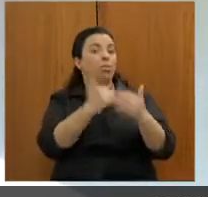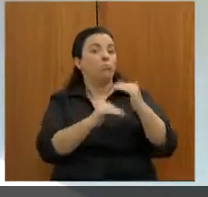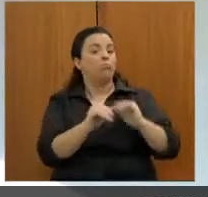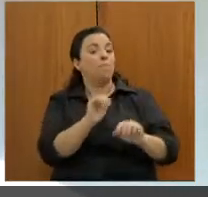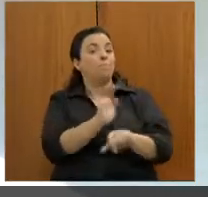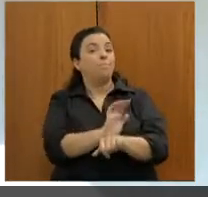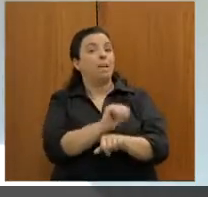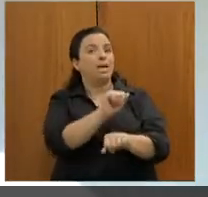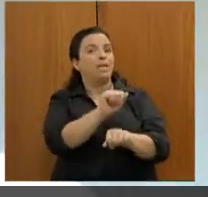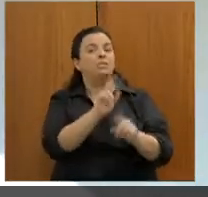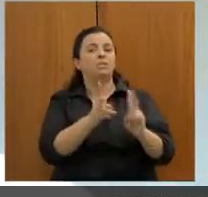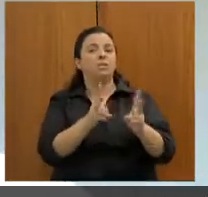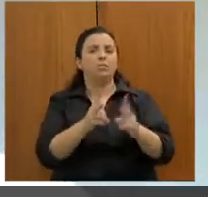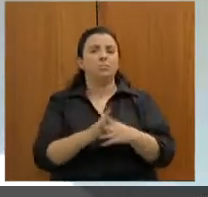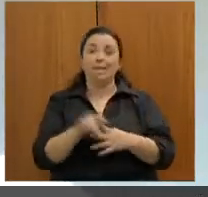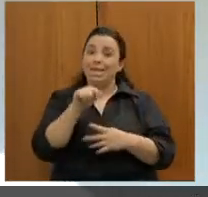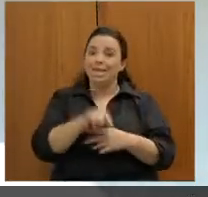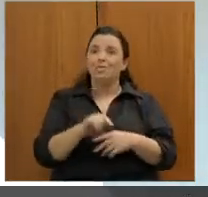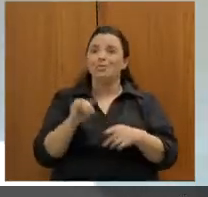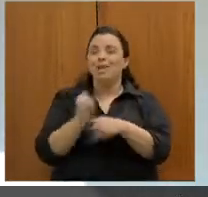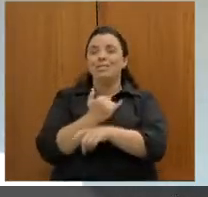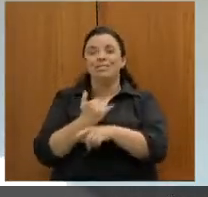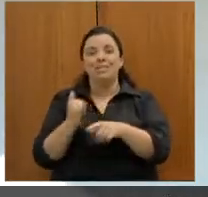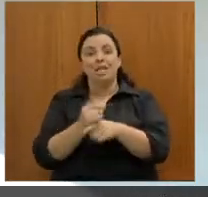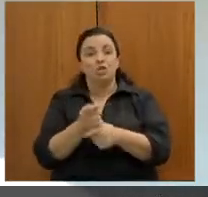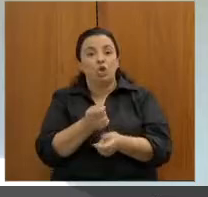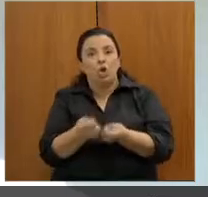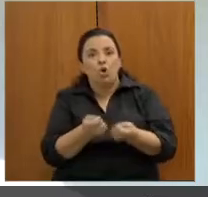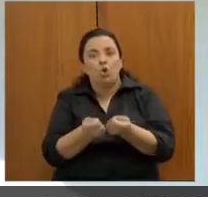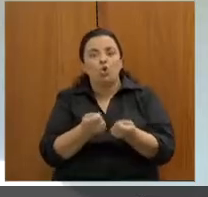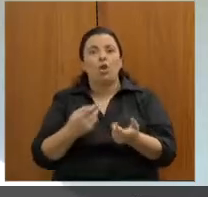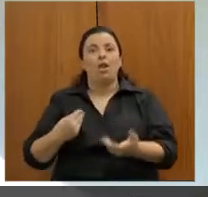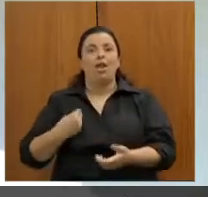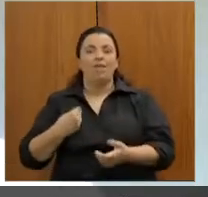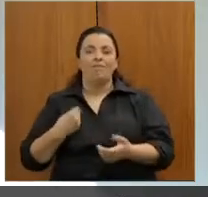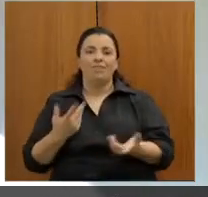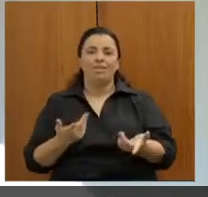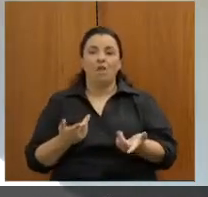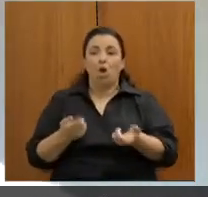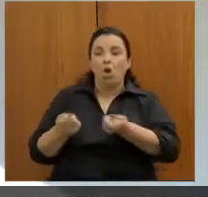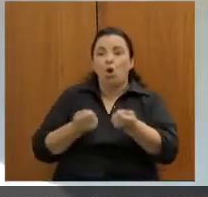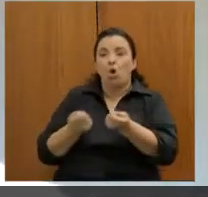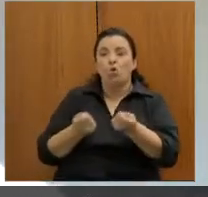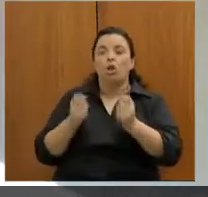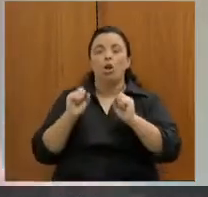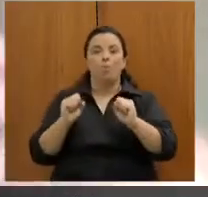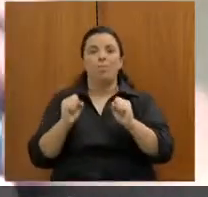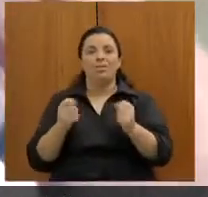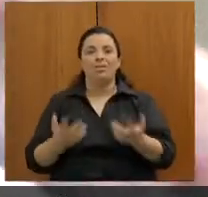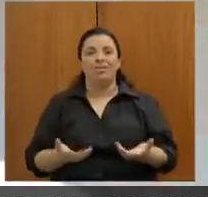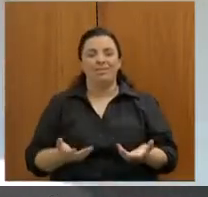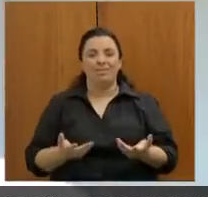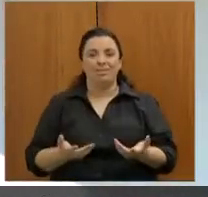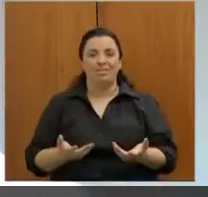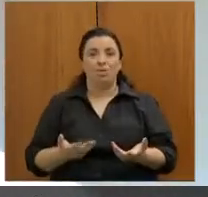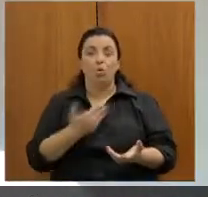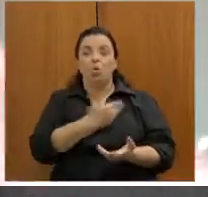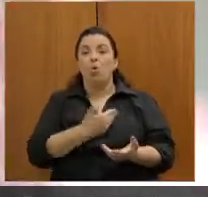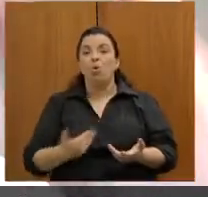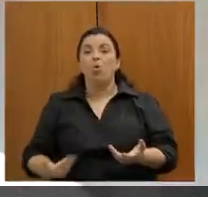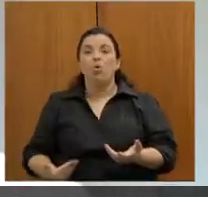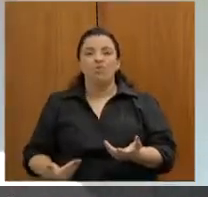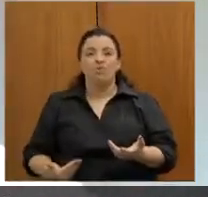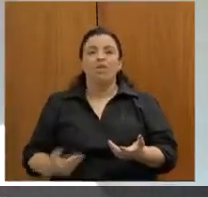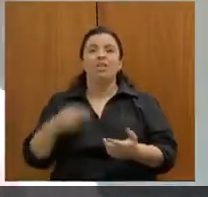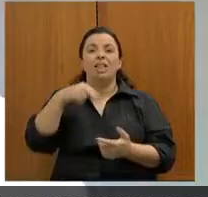política é instrumento de controle da vida no meio de controle do Poder o governo da Cruz da micropolítica